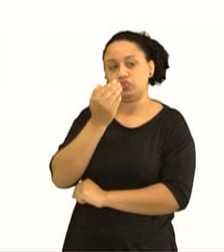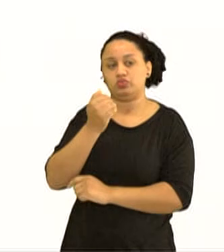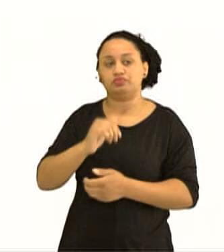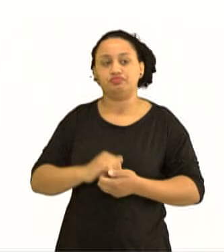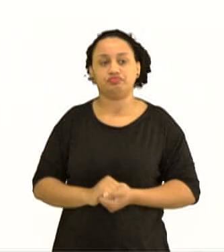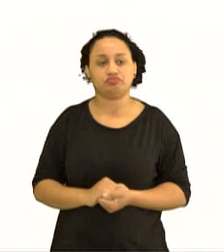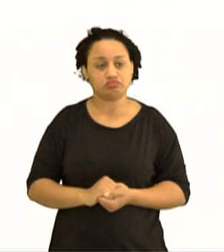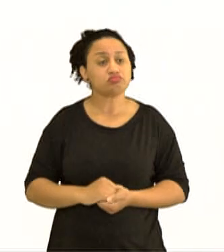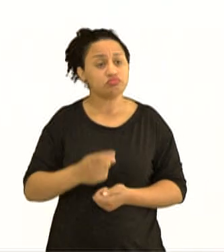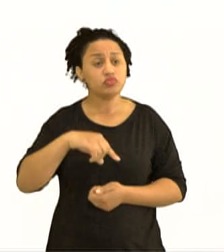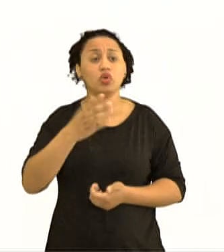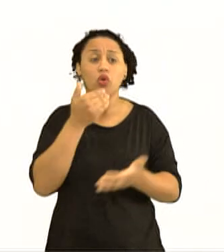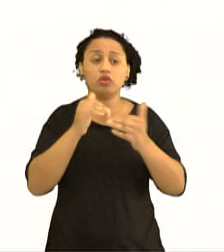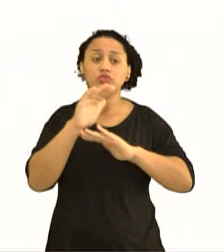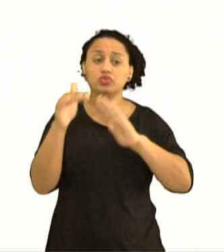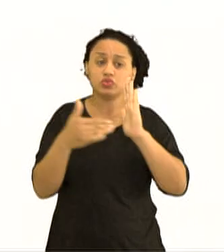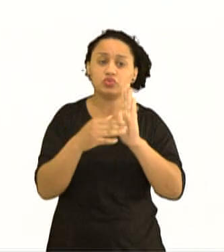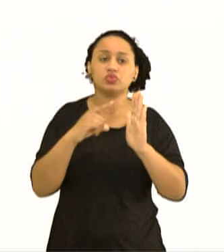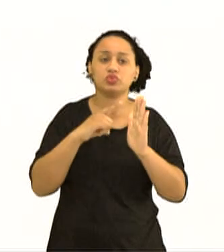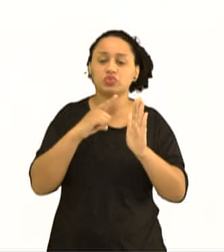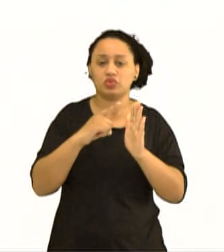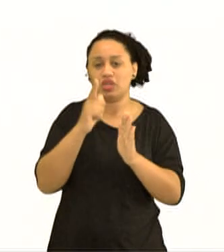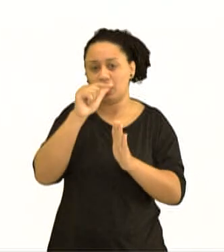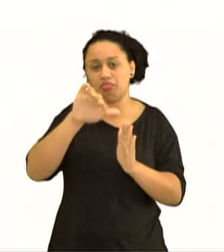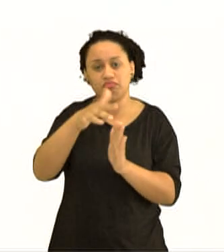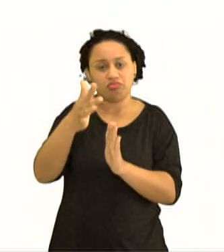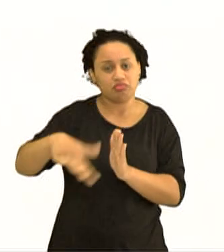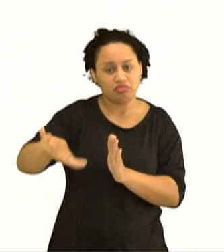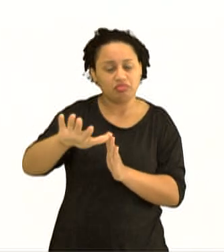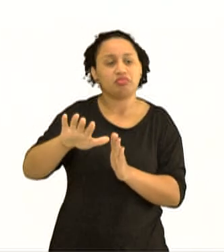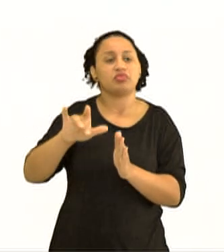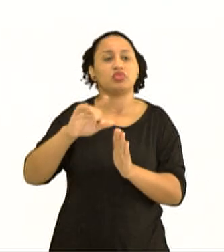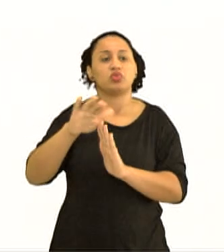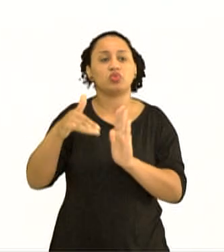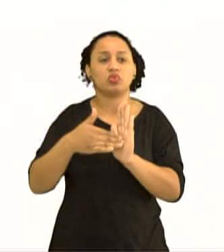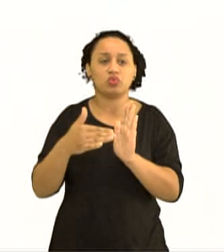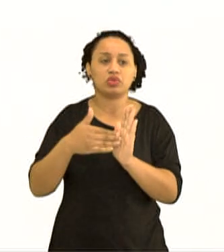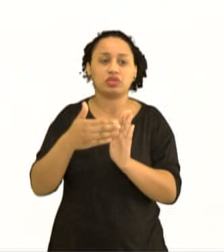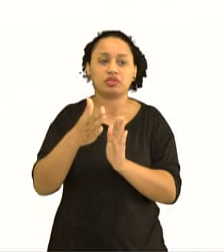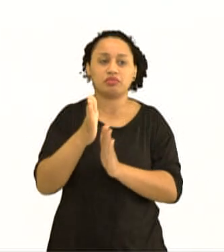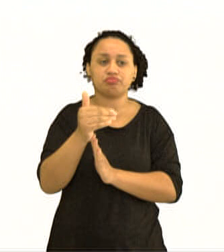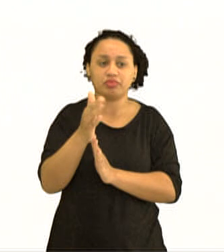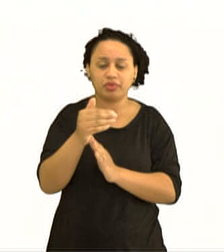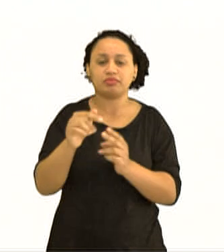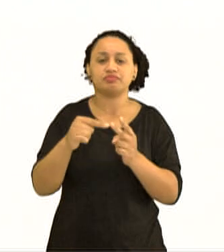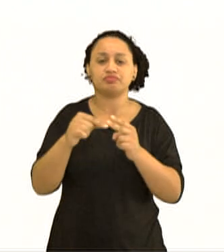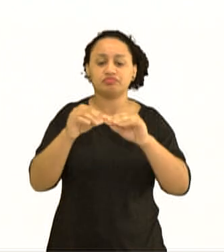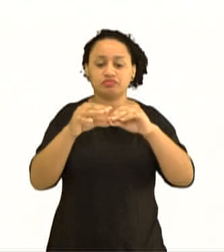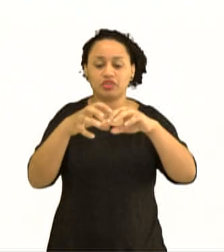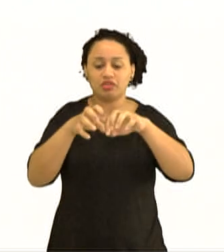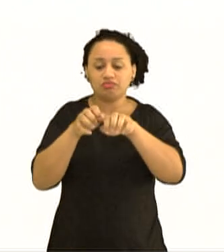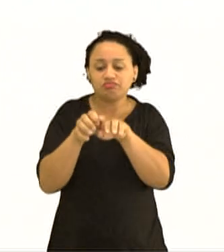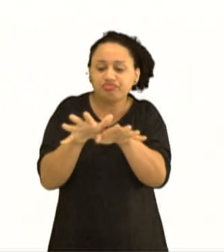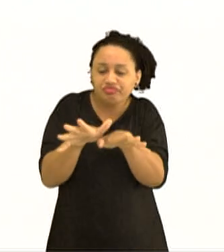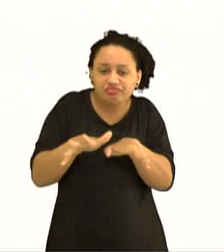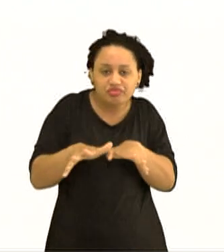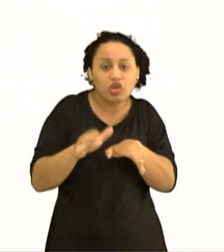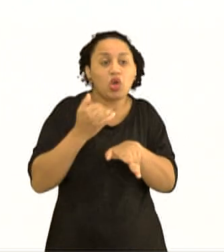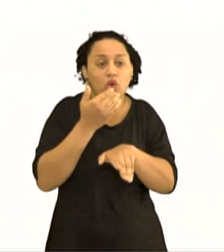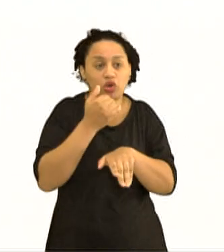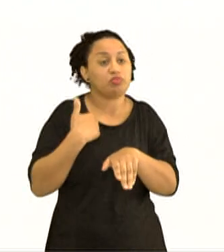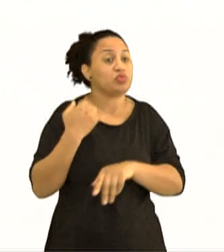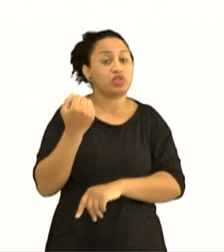Comereis de tudo que há nas águas. Tudo que tem barbatana, escama, comereis. Tudo que não